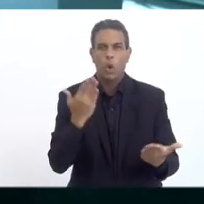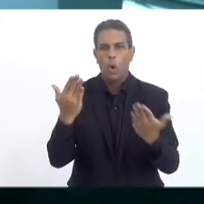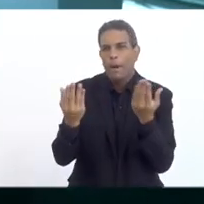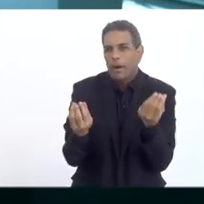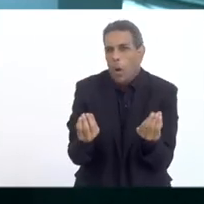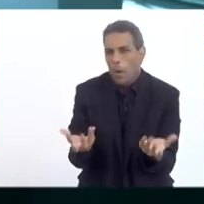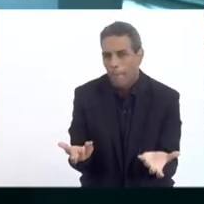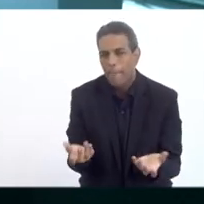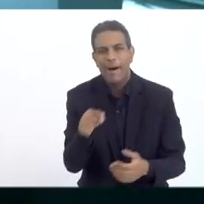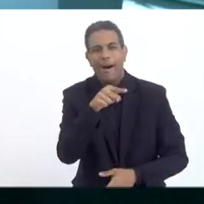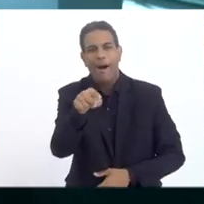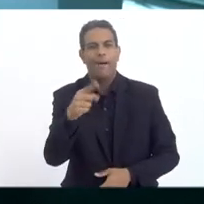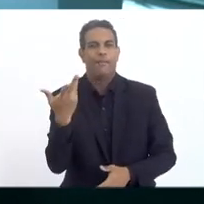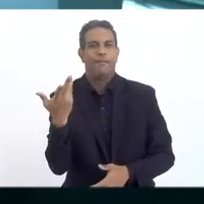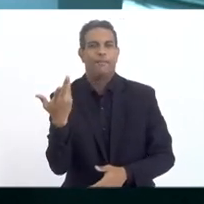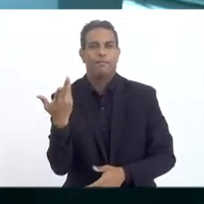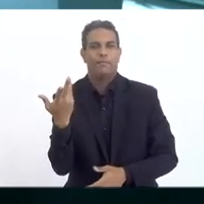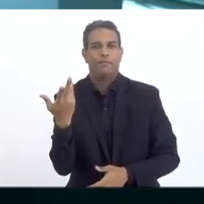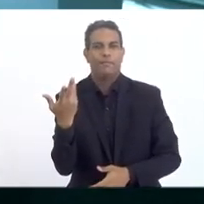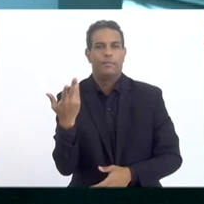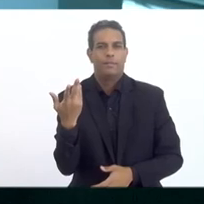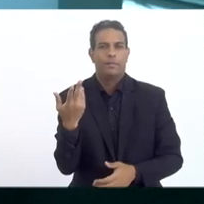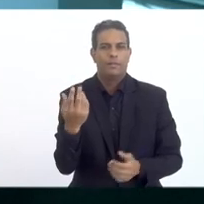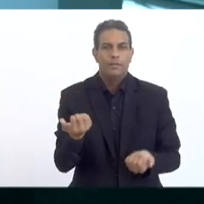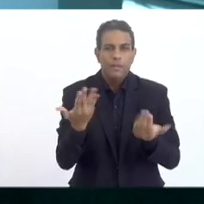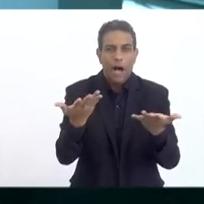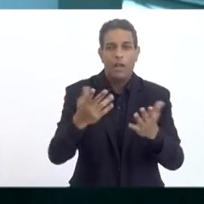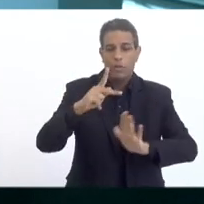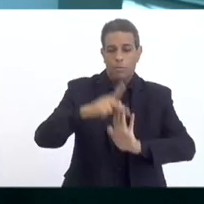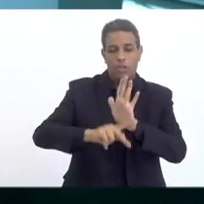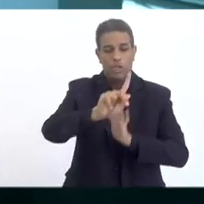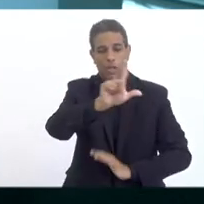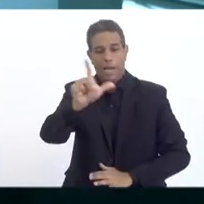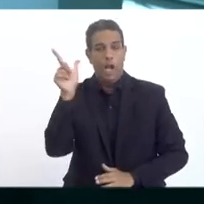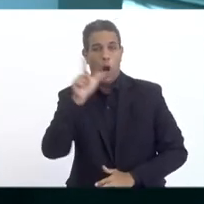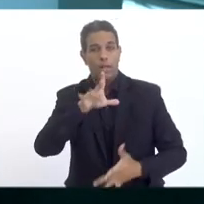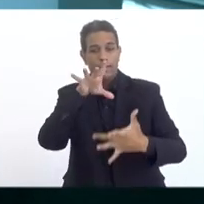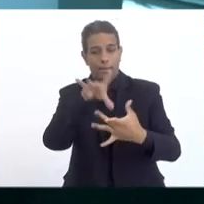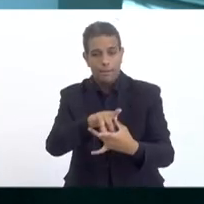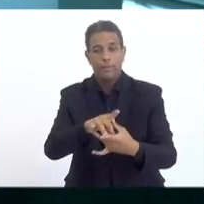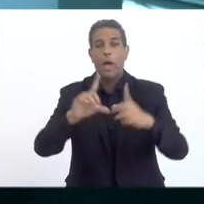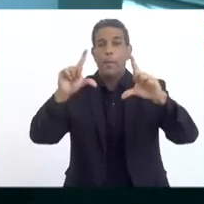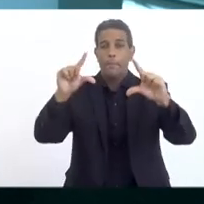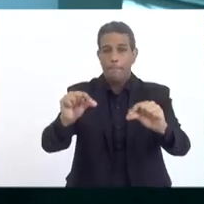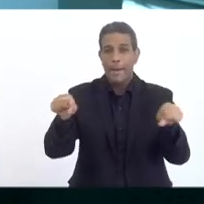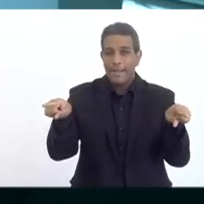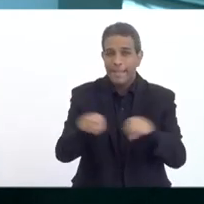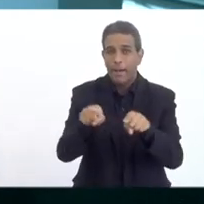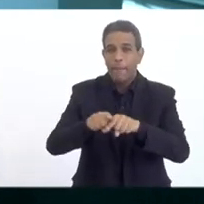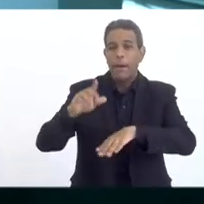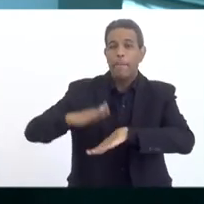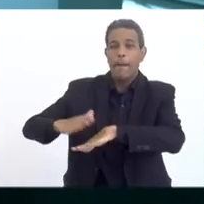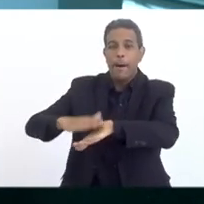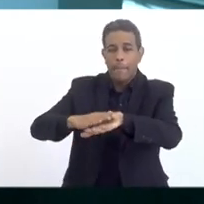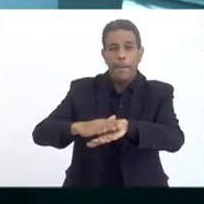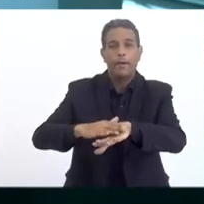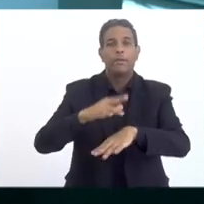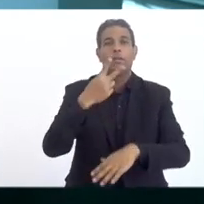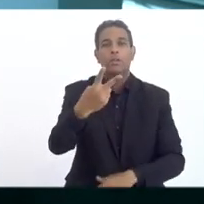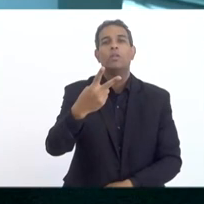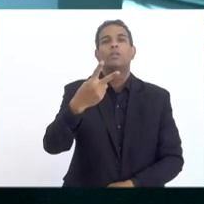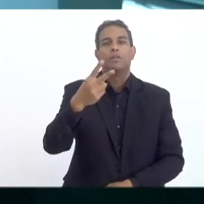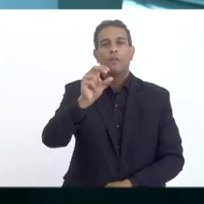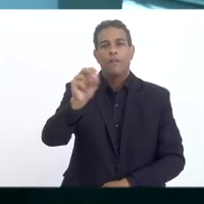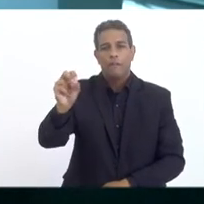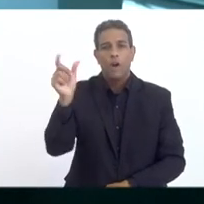comparação, esse valor de impacto dos projetos de lei, ele equivale a menos da metade do valor empenhado em 2020 com